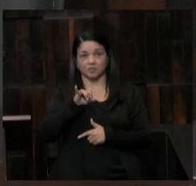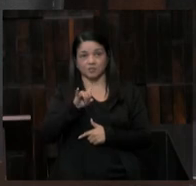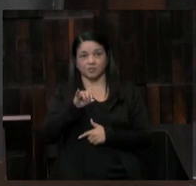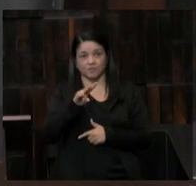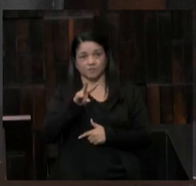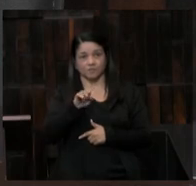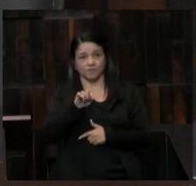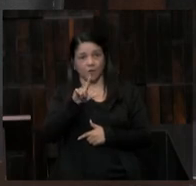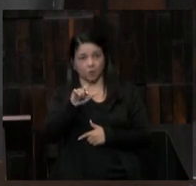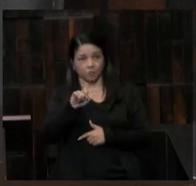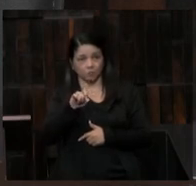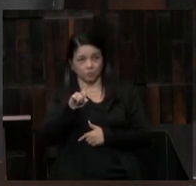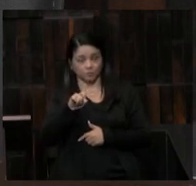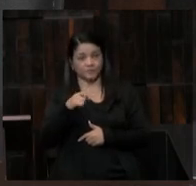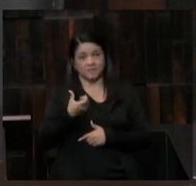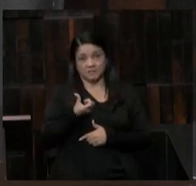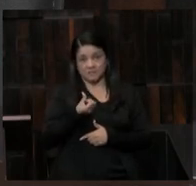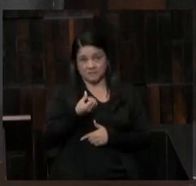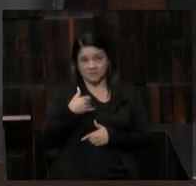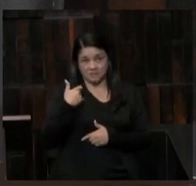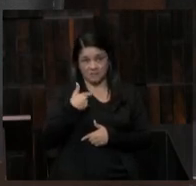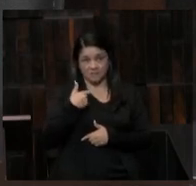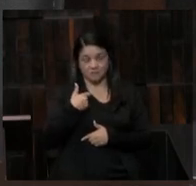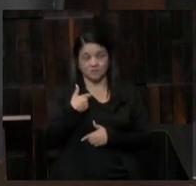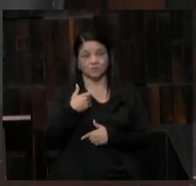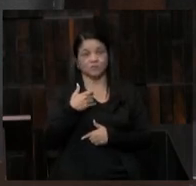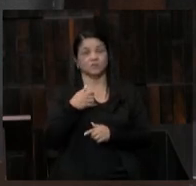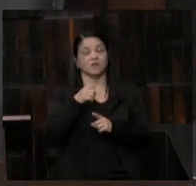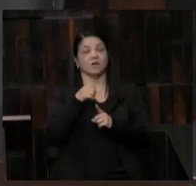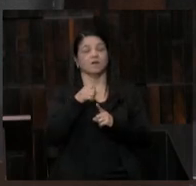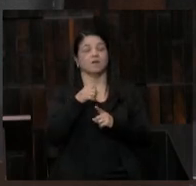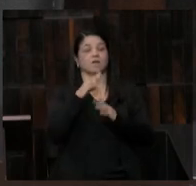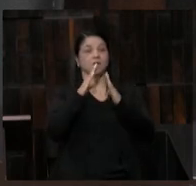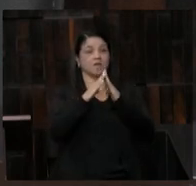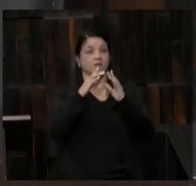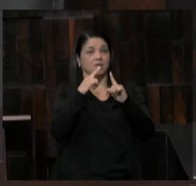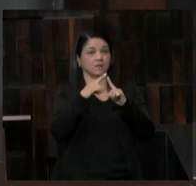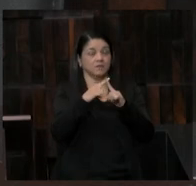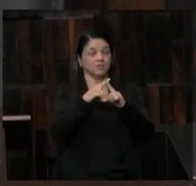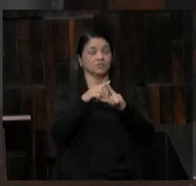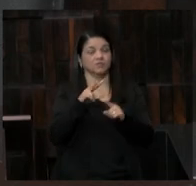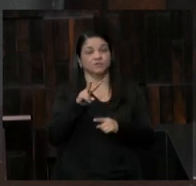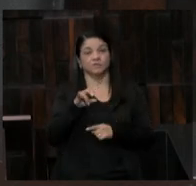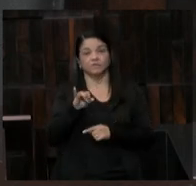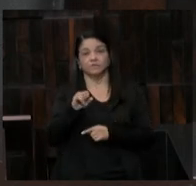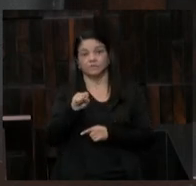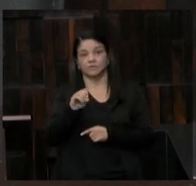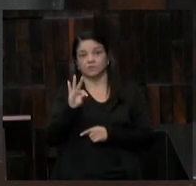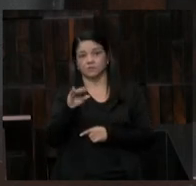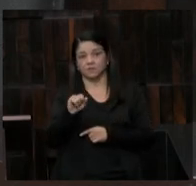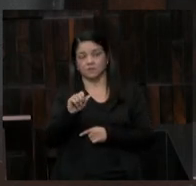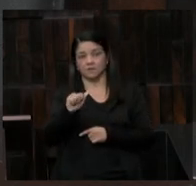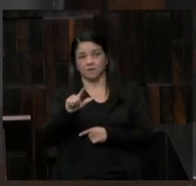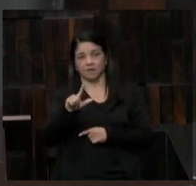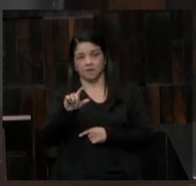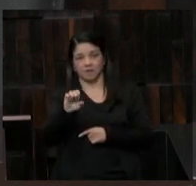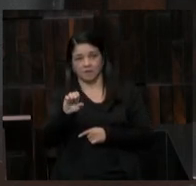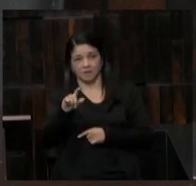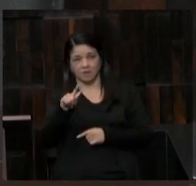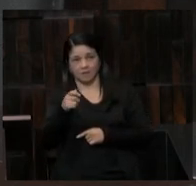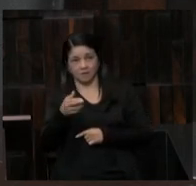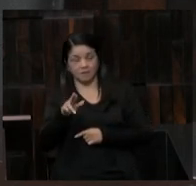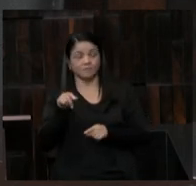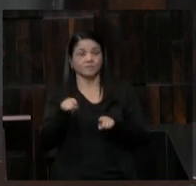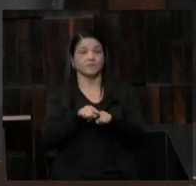anos, sou da paróquia São Rafael Arcanjo, em Vista Alegre, Rio de Janeiro, do cônego Alberto